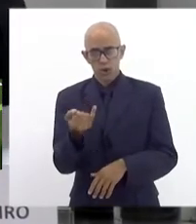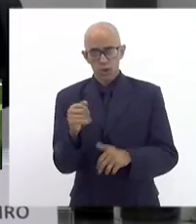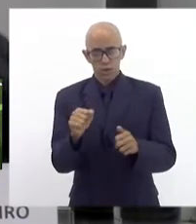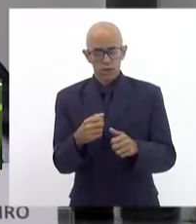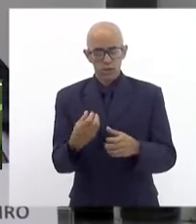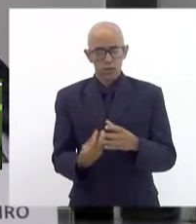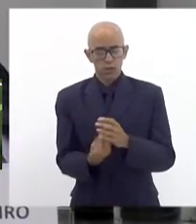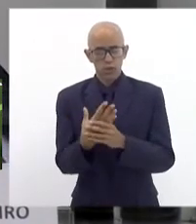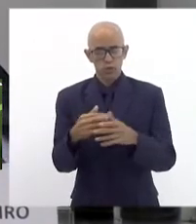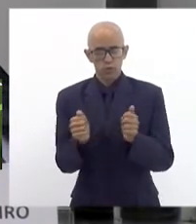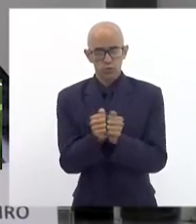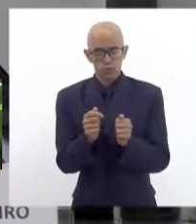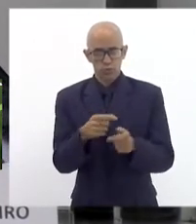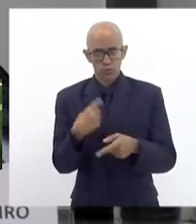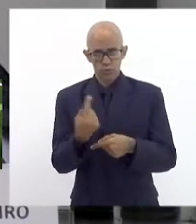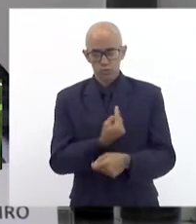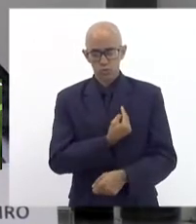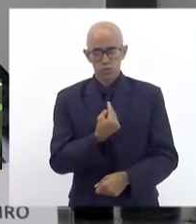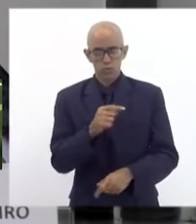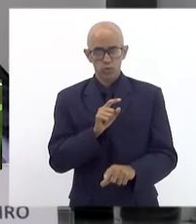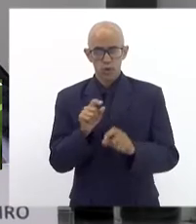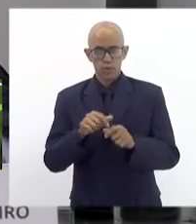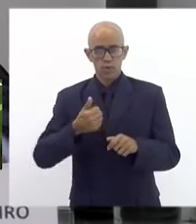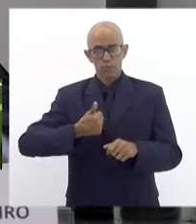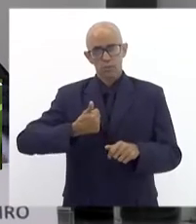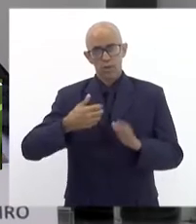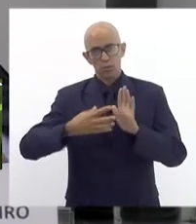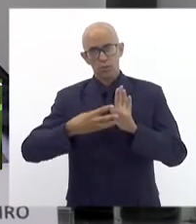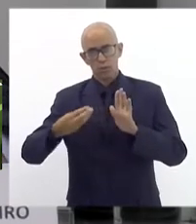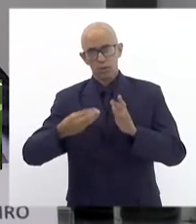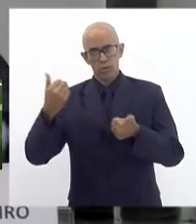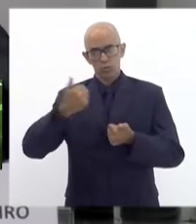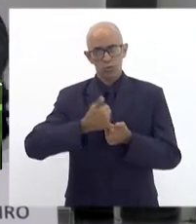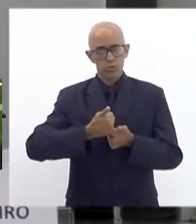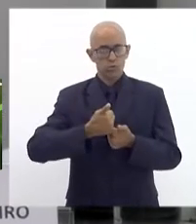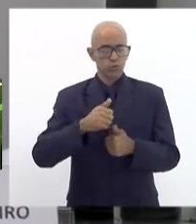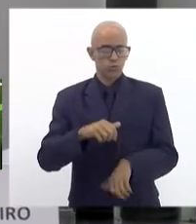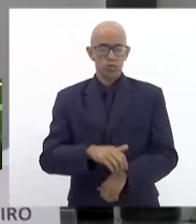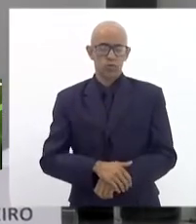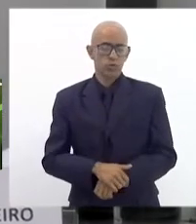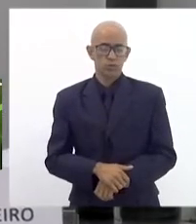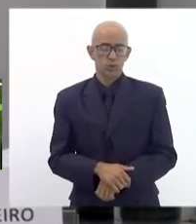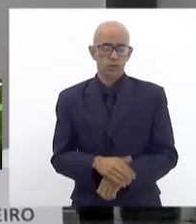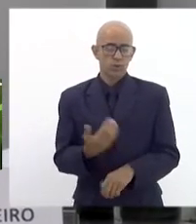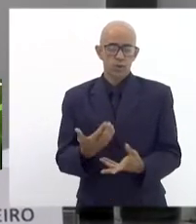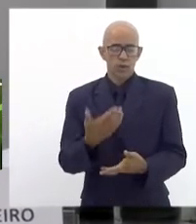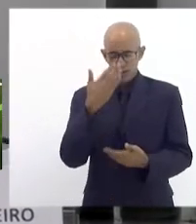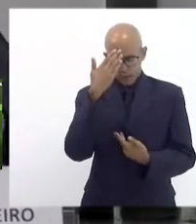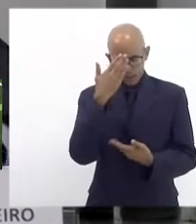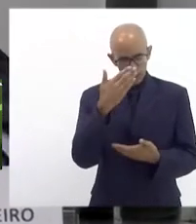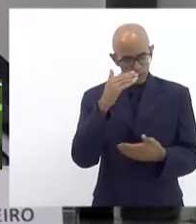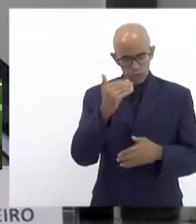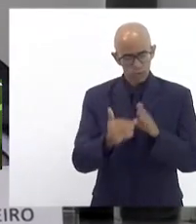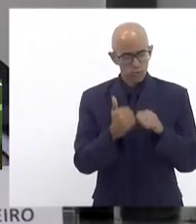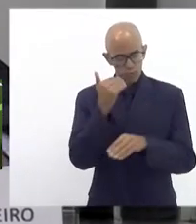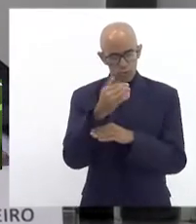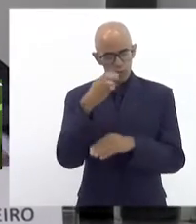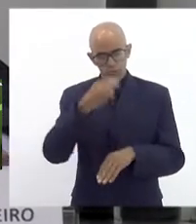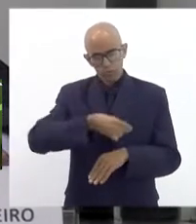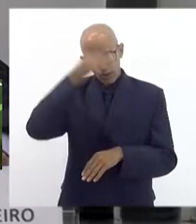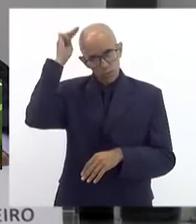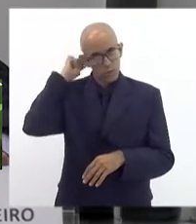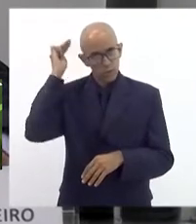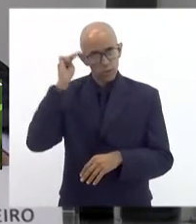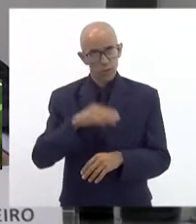em diálogo muito parceiro, essa primeira versão do substitutivo. Eu quero aqui agradecer, sobretudo, ao deputado Márcio Pacheco, presidente da CCJ, e